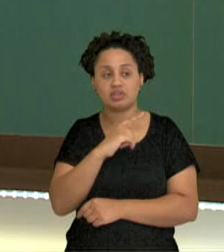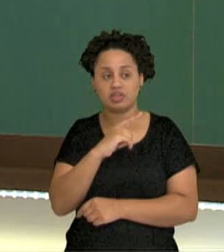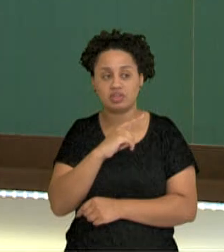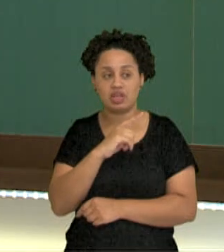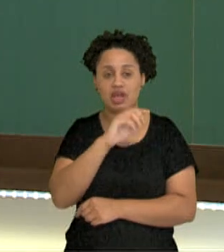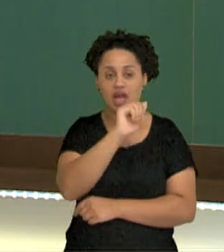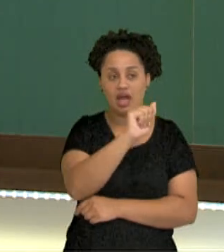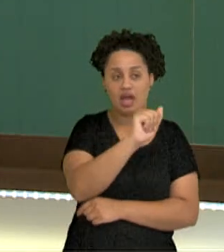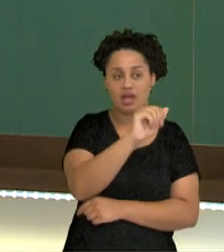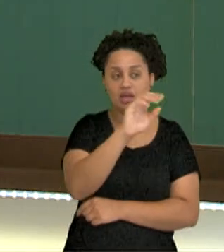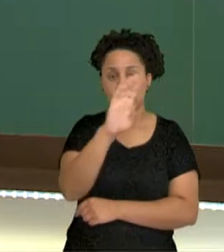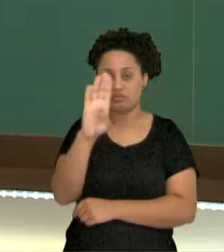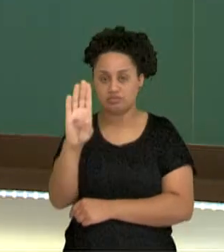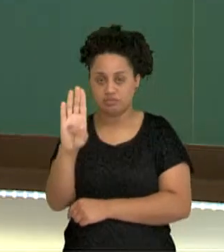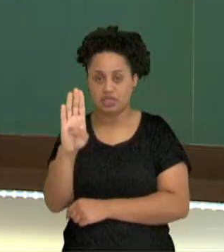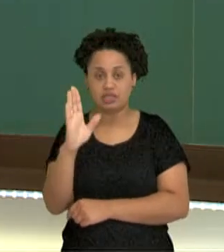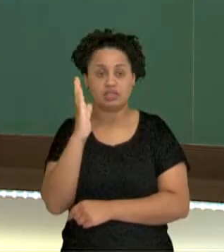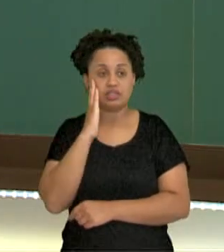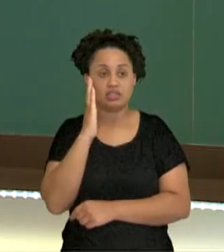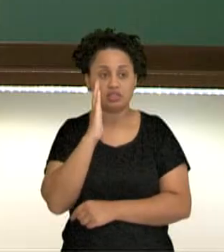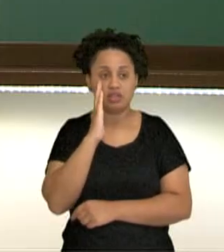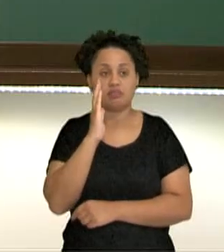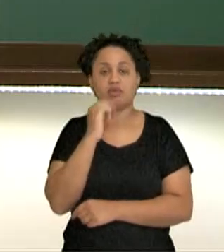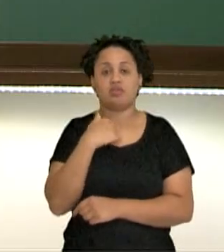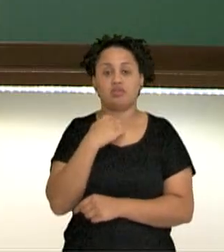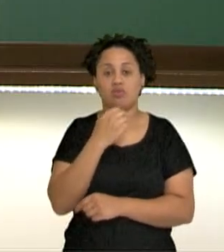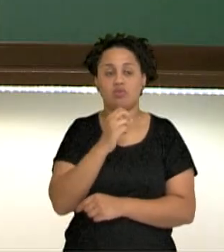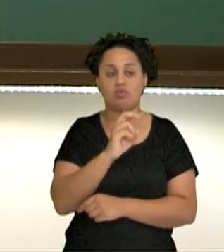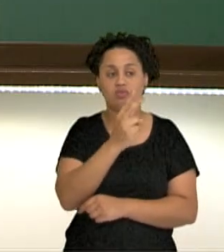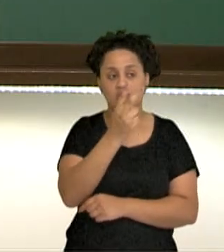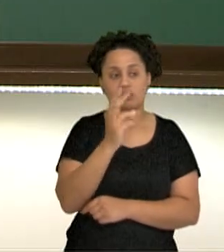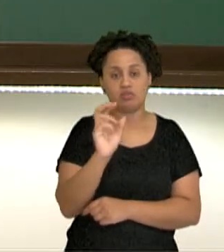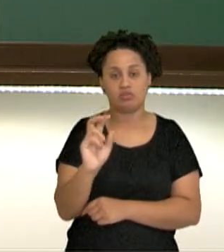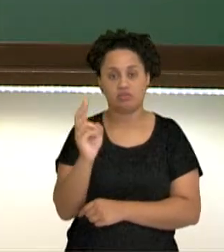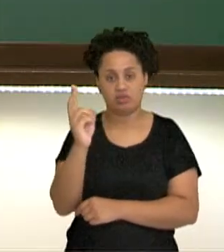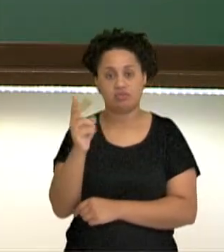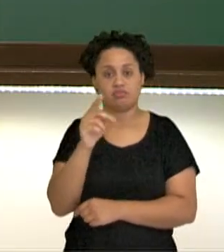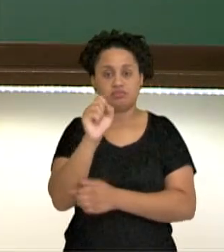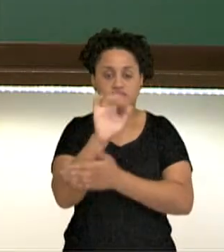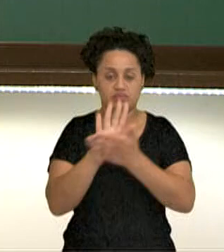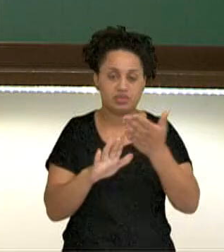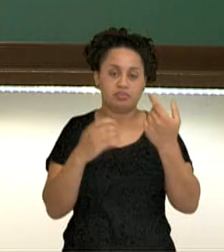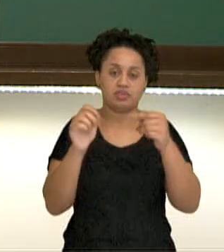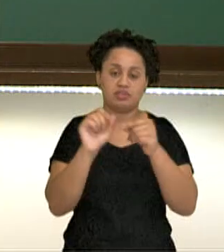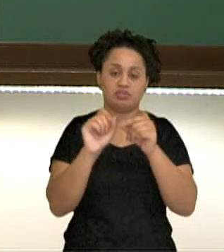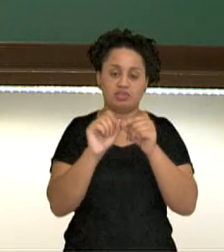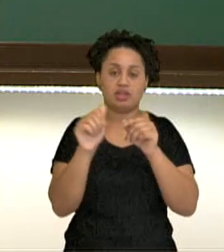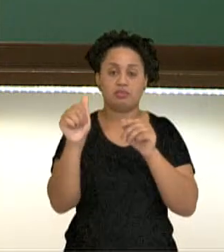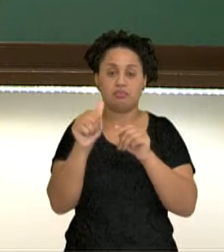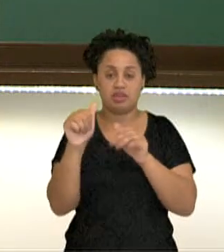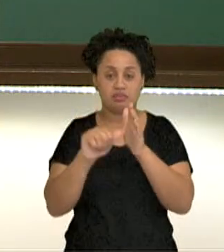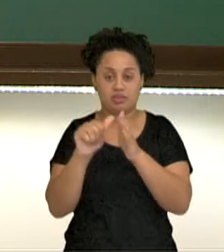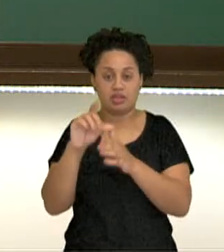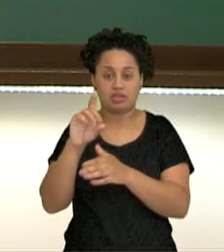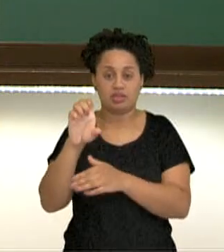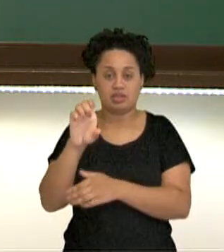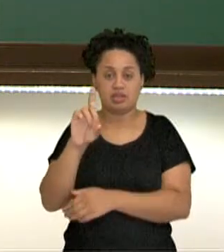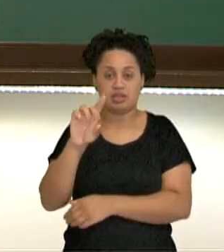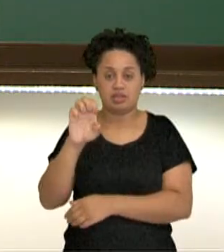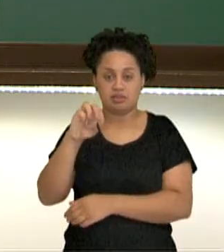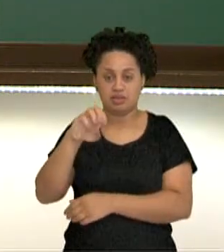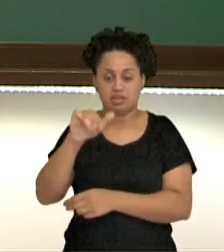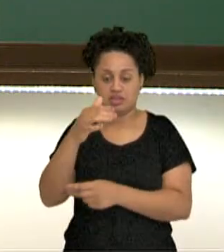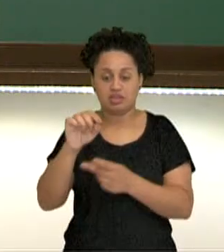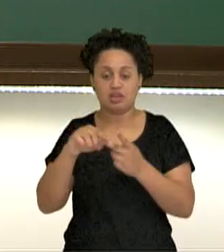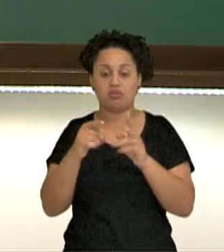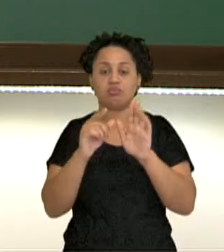B, conhecendo as expressões de A e de B? Esse exercício vai envolver primeira determinação, redução ao primeiro